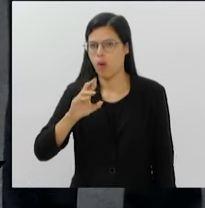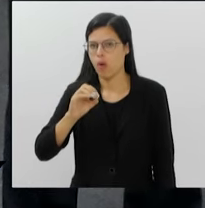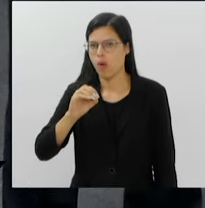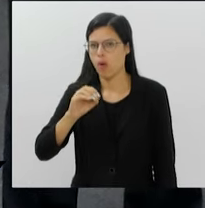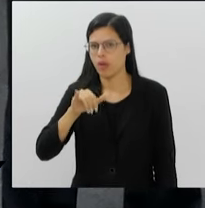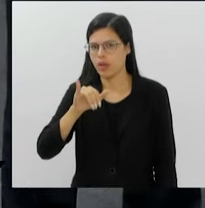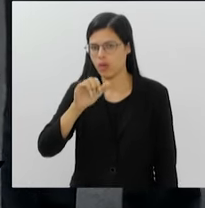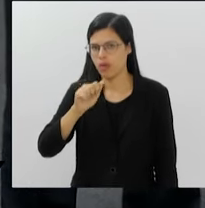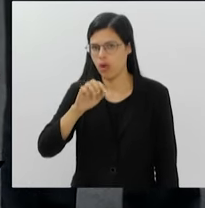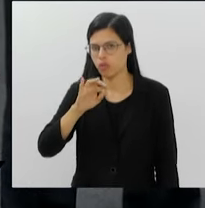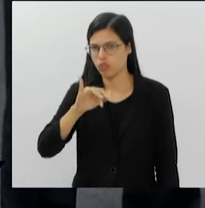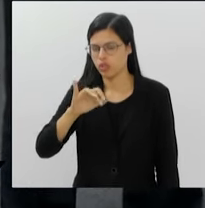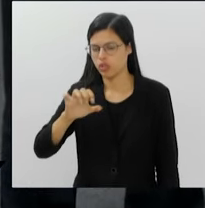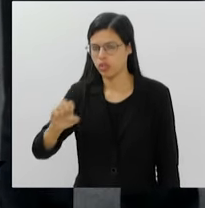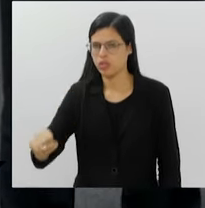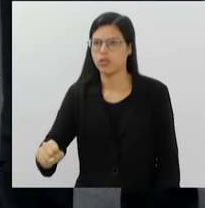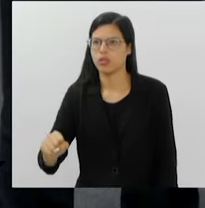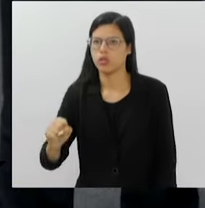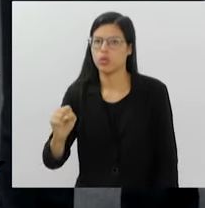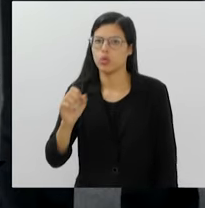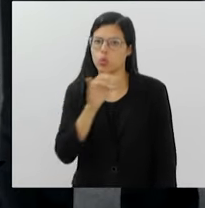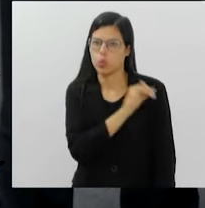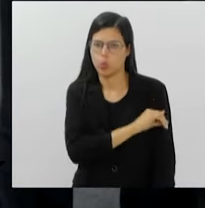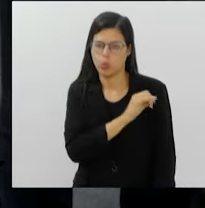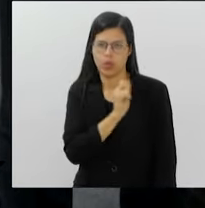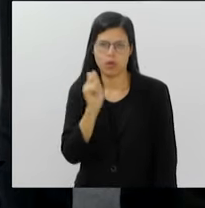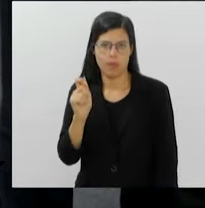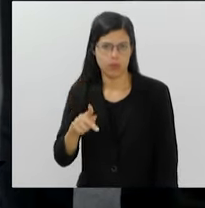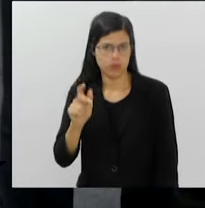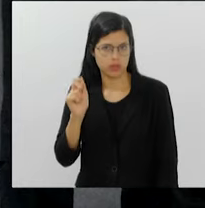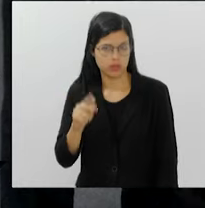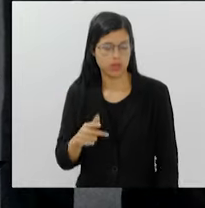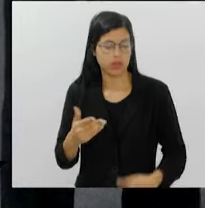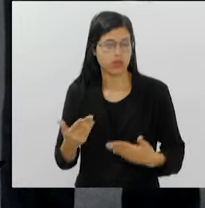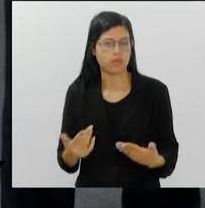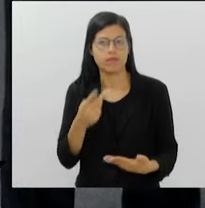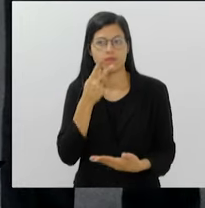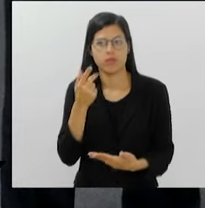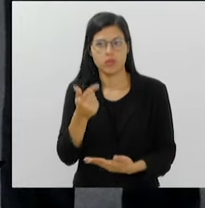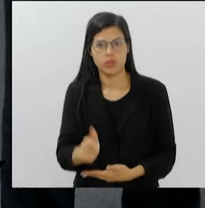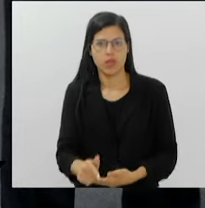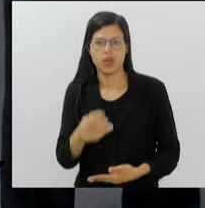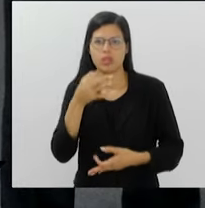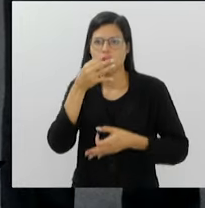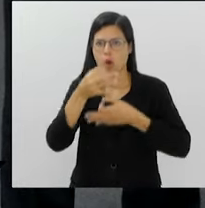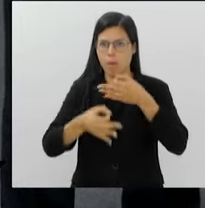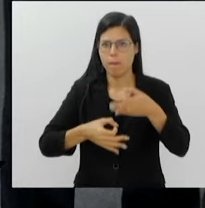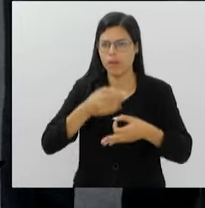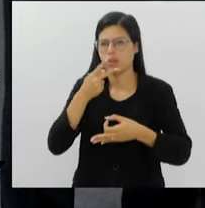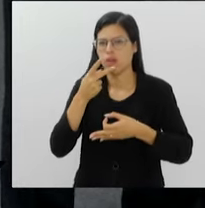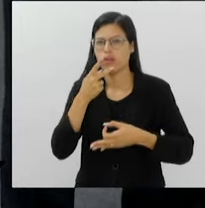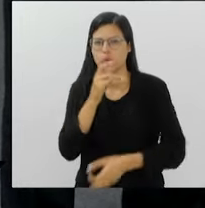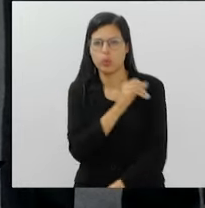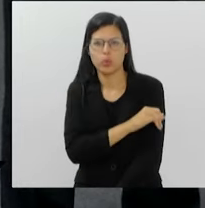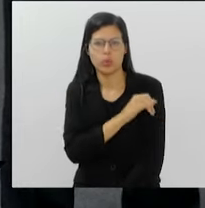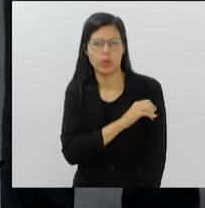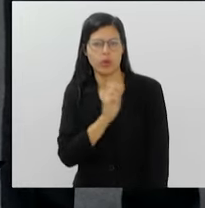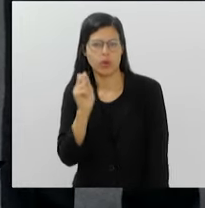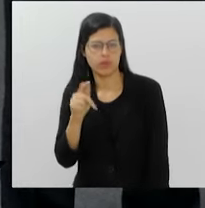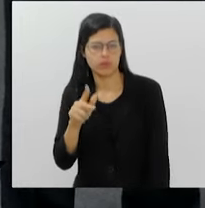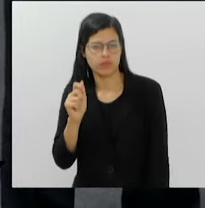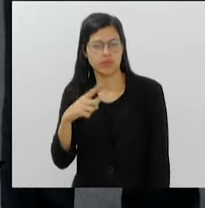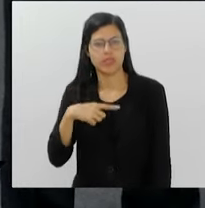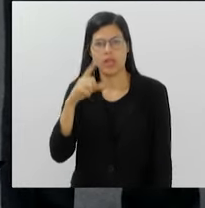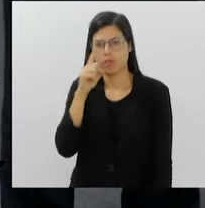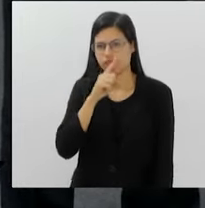participações especiais do Rio Previdência. A gente tem repetido. Eles argumentam que o Rio Previdência tem um déficit de 242